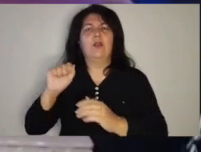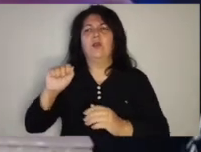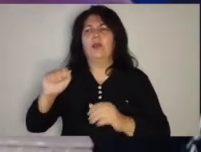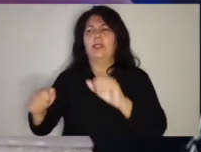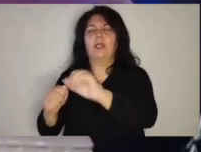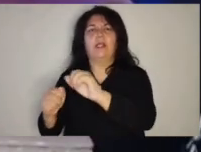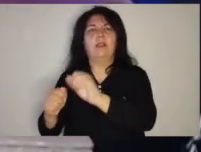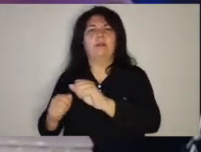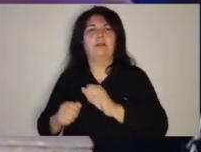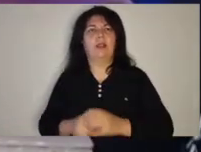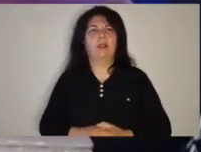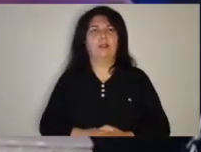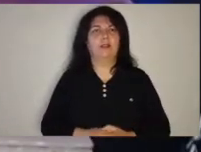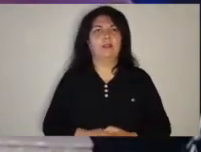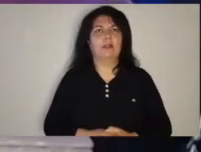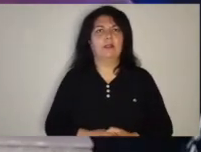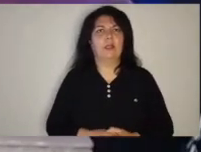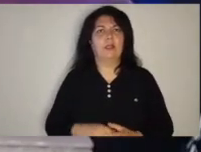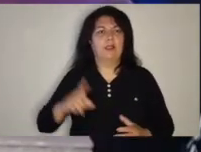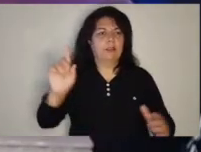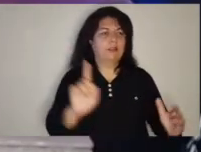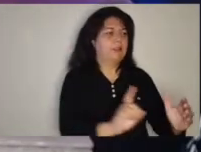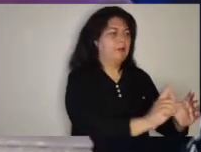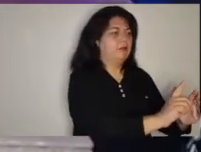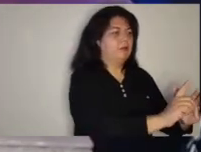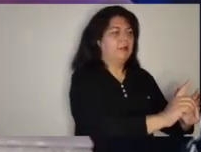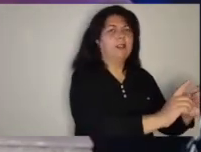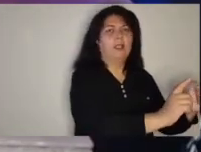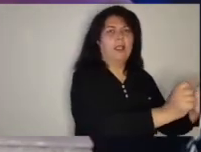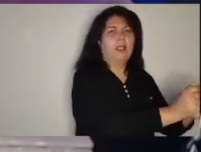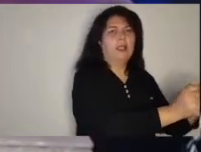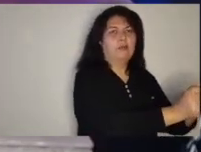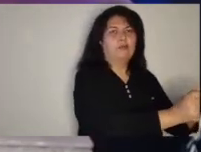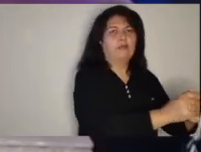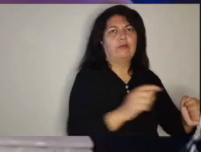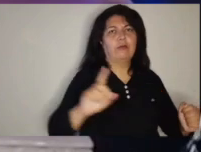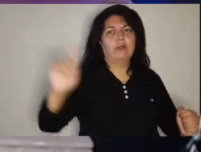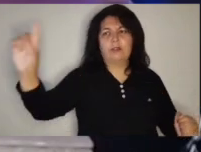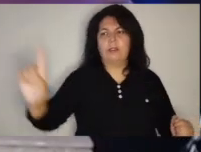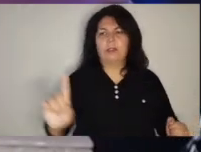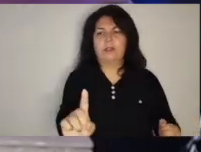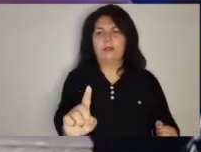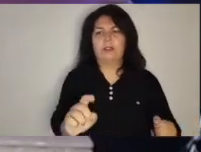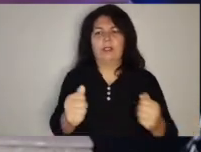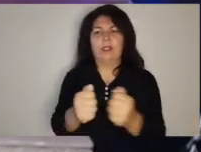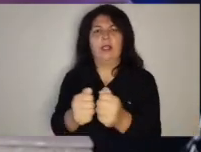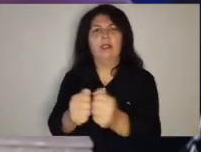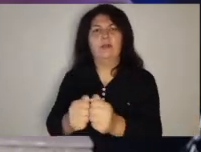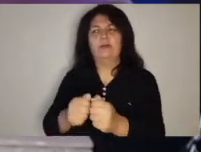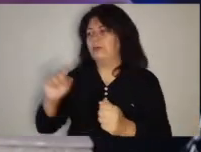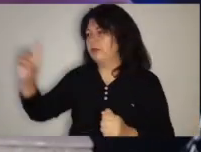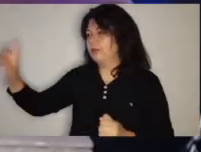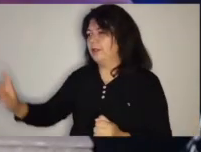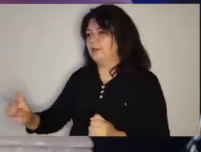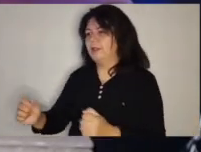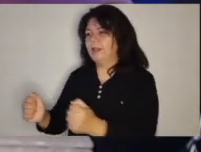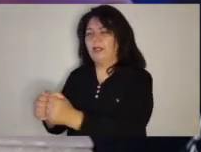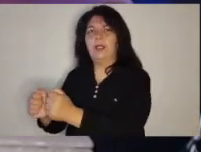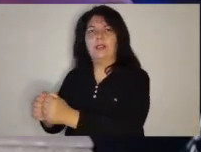não sabia mais viver sem a presença de Deus. Então, onde quer que estivesse a presença de Deus, ele queria